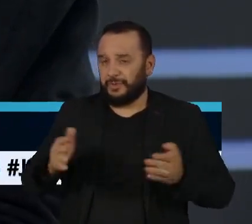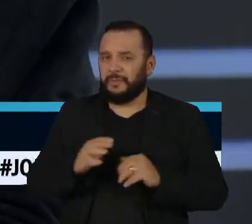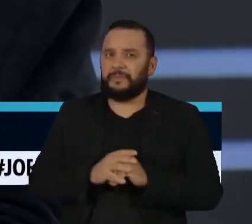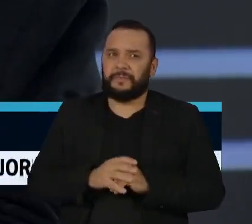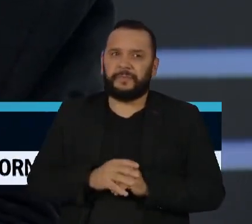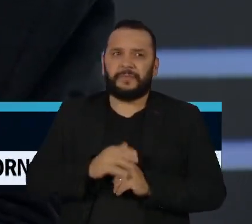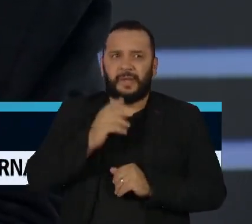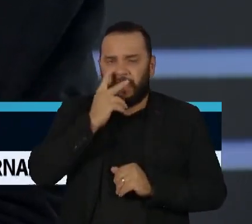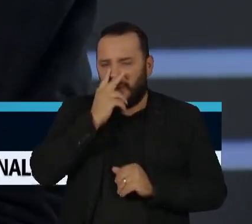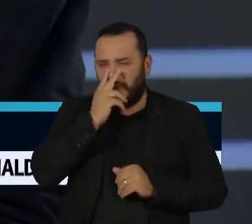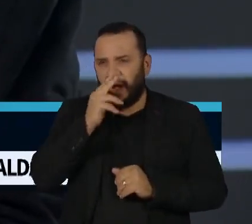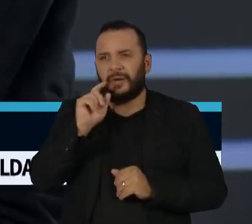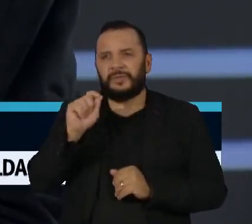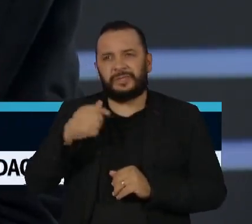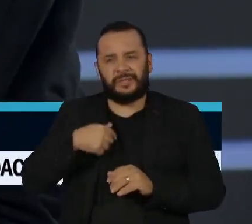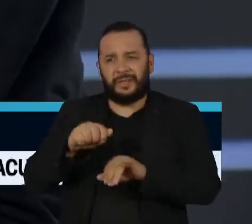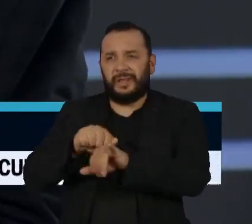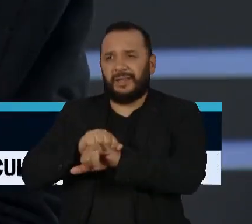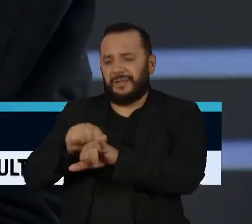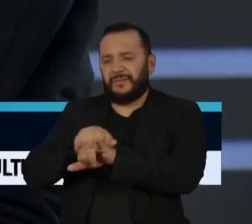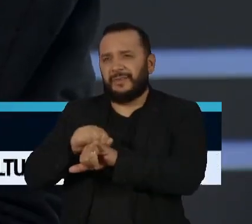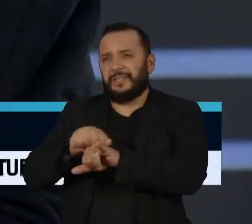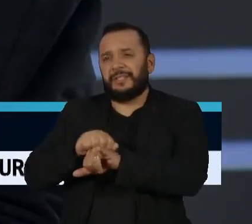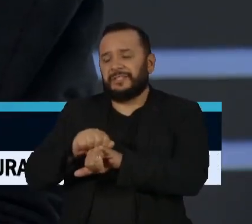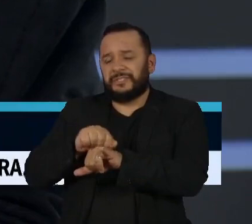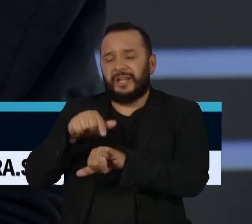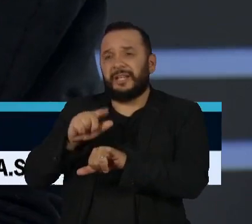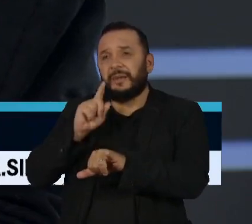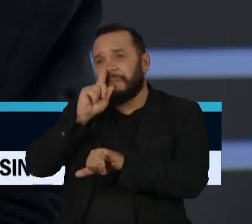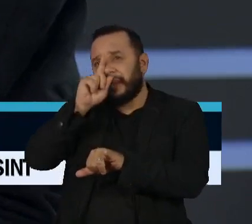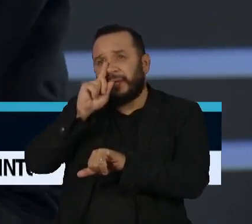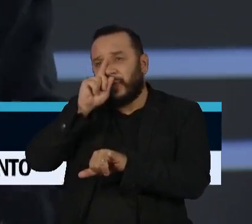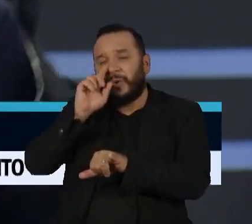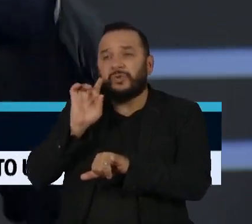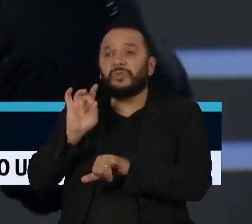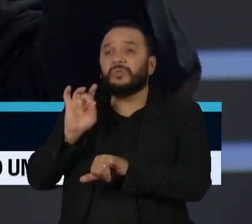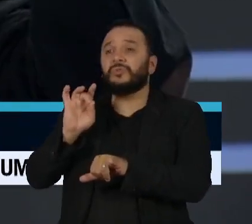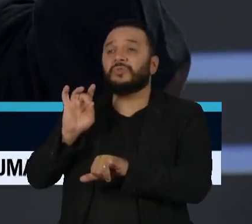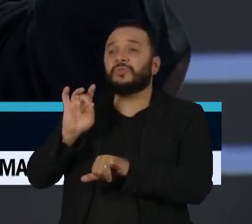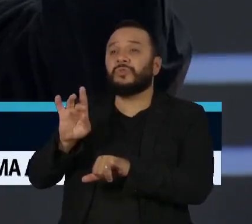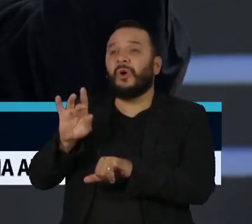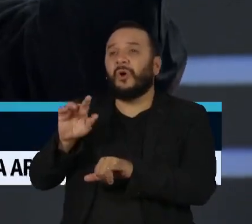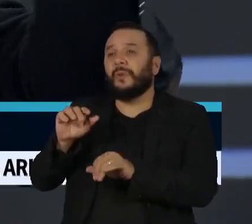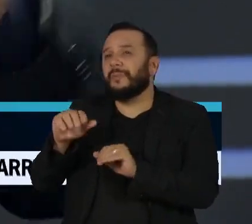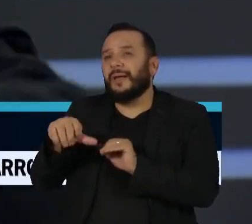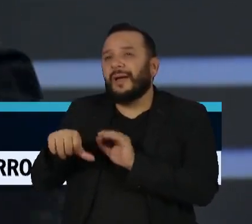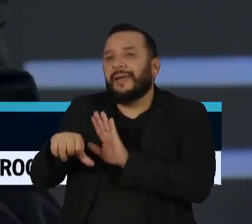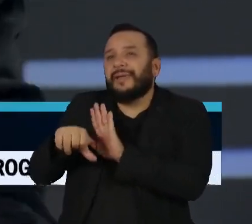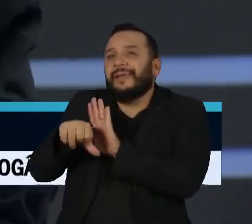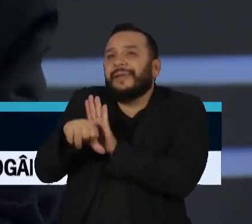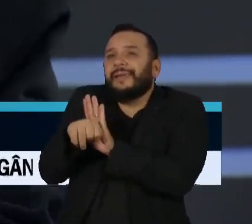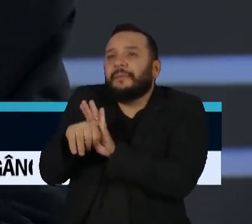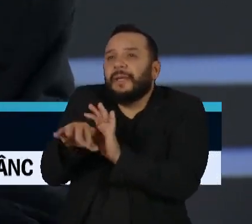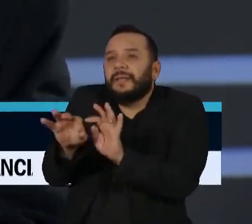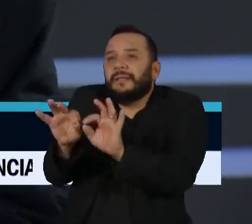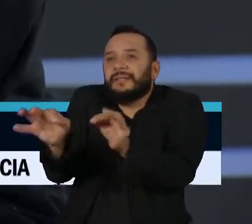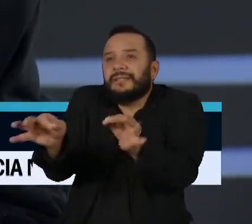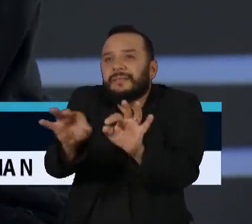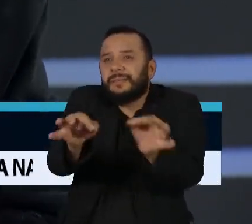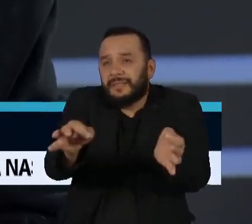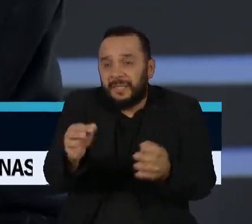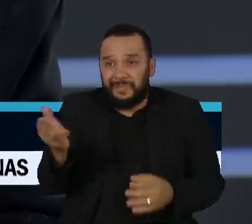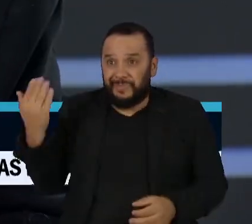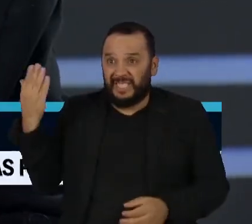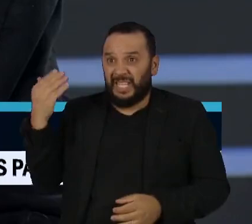a lava jato ela pode oferecer risco para peixe pequeno não acho que ela ofereça risco como ela ofereceu para